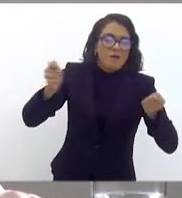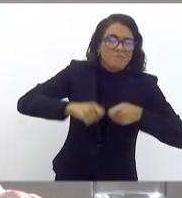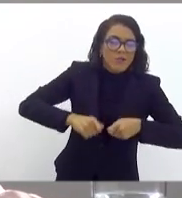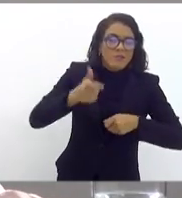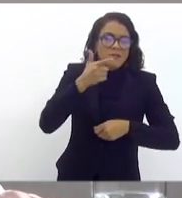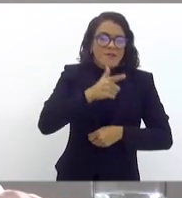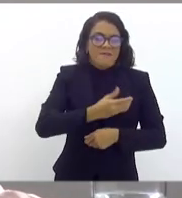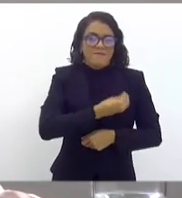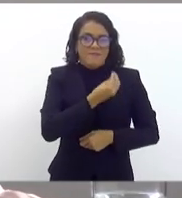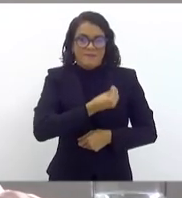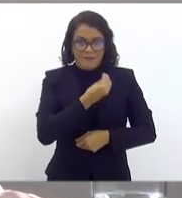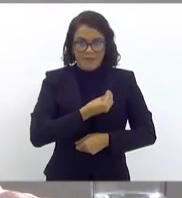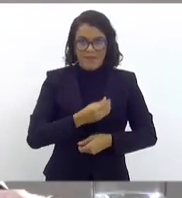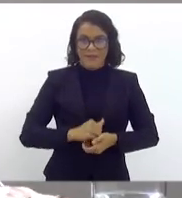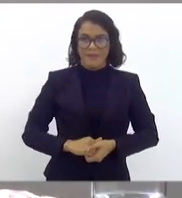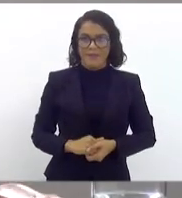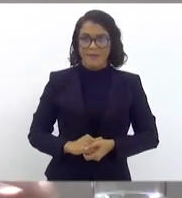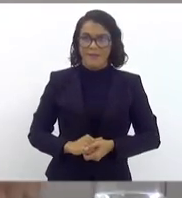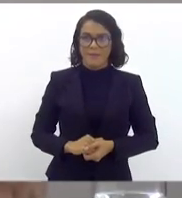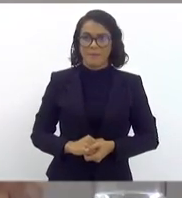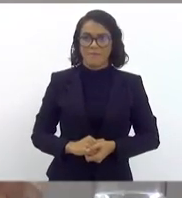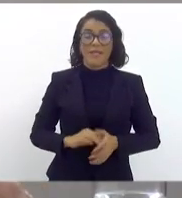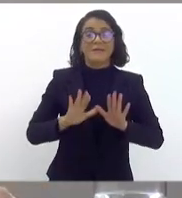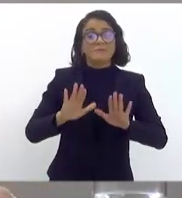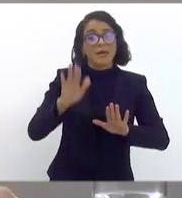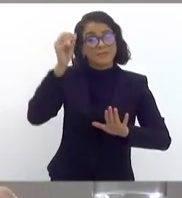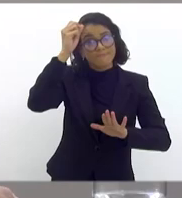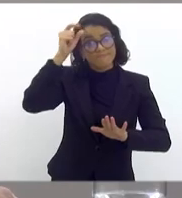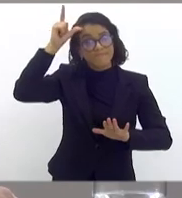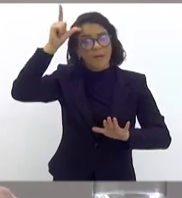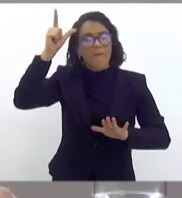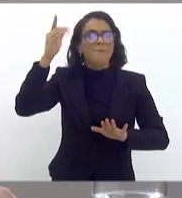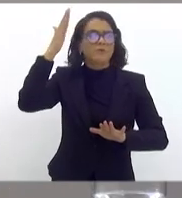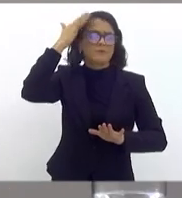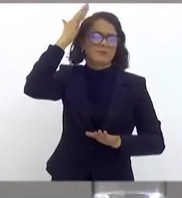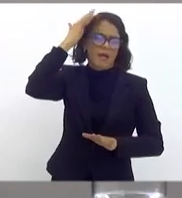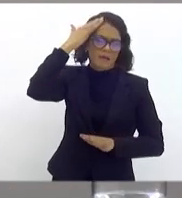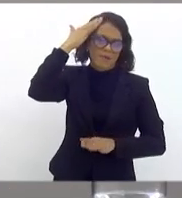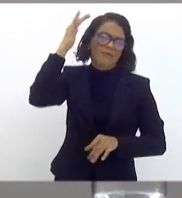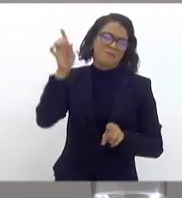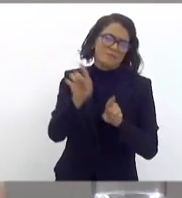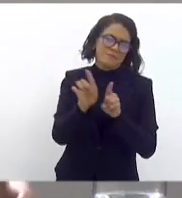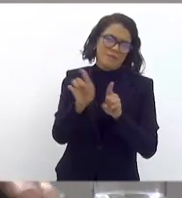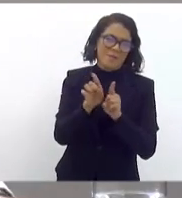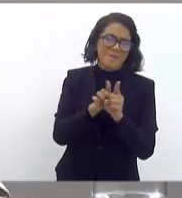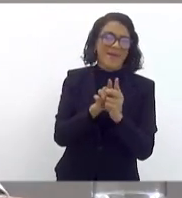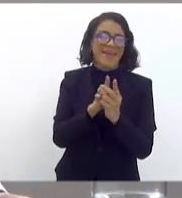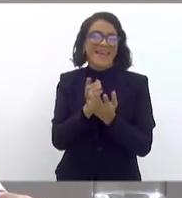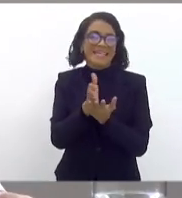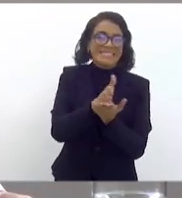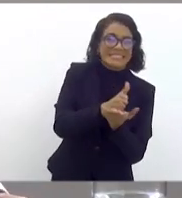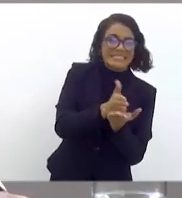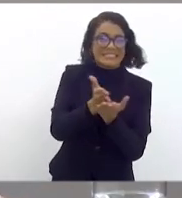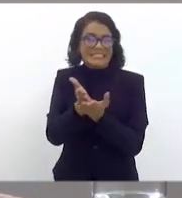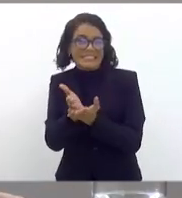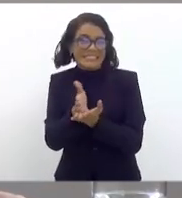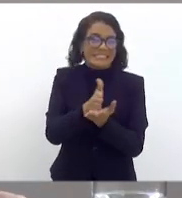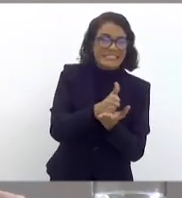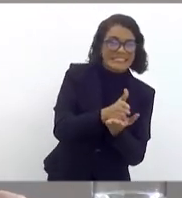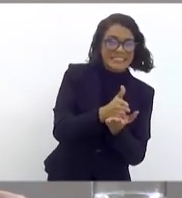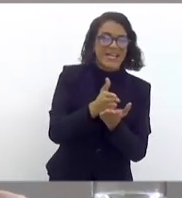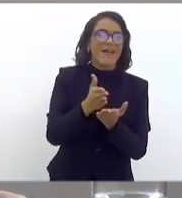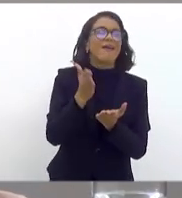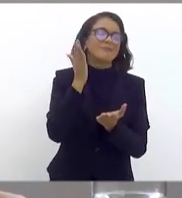geral. Mas, por saber disso e por estar absolutamente dos dois lados na ponta, sei também dos